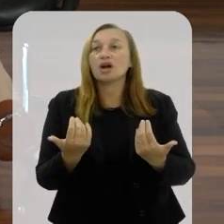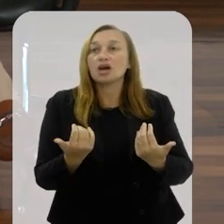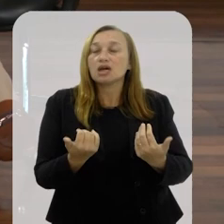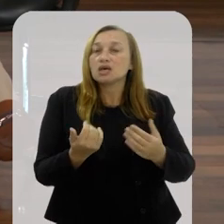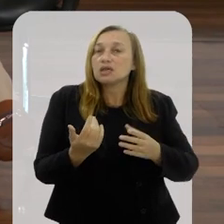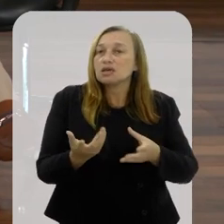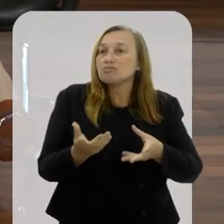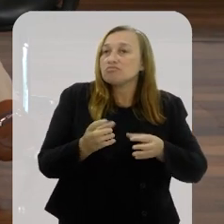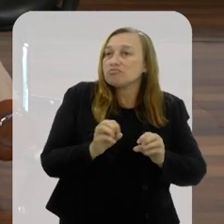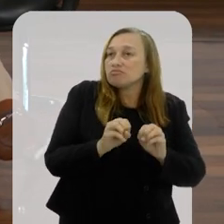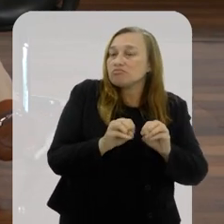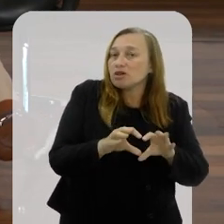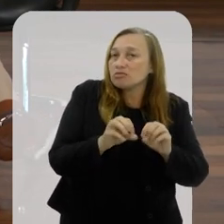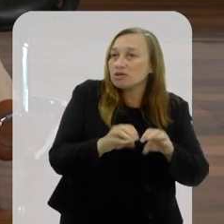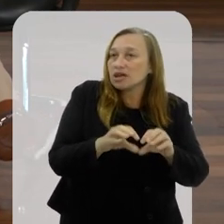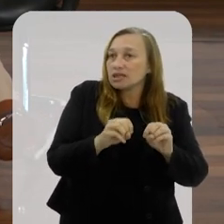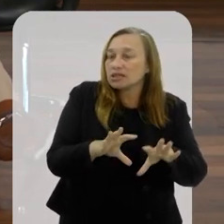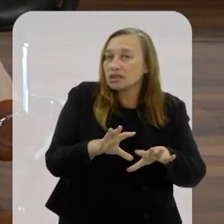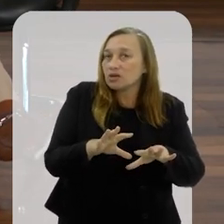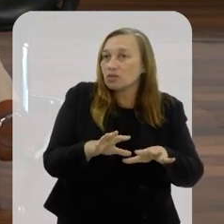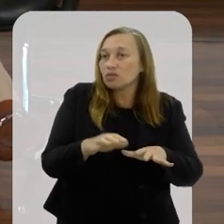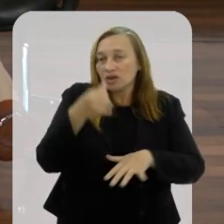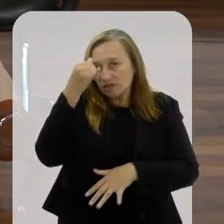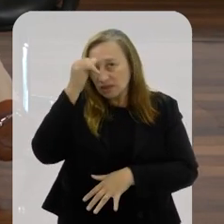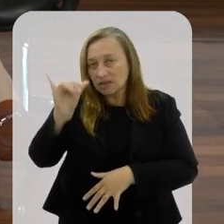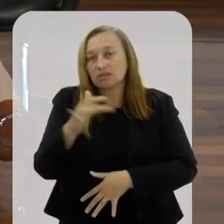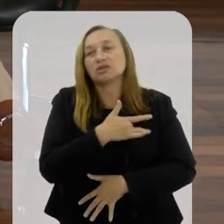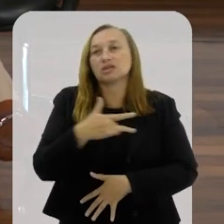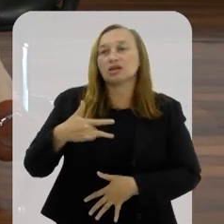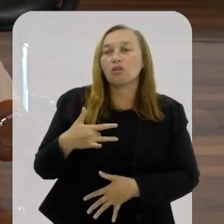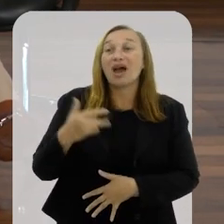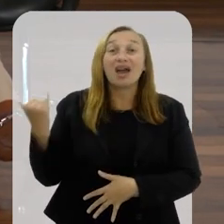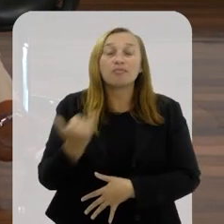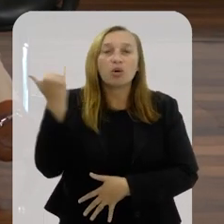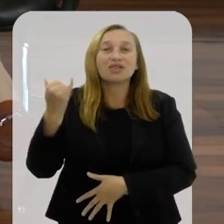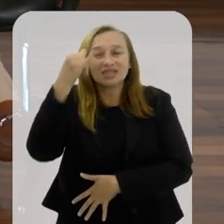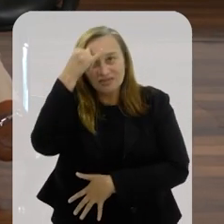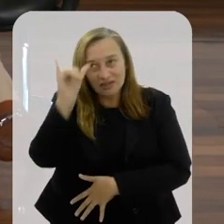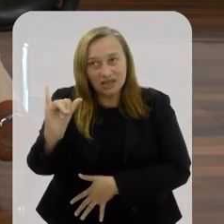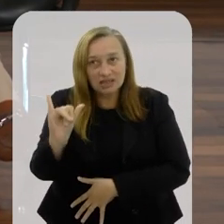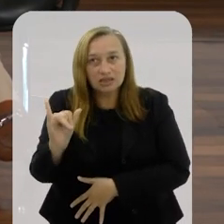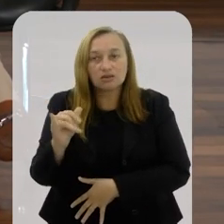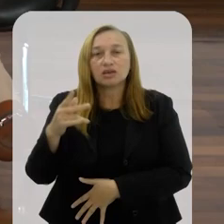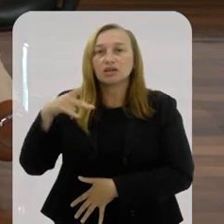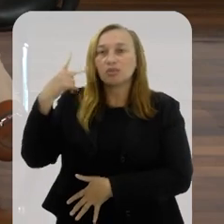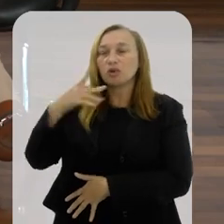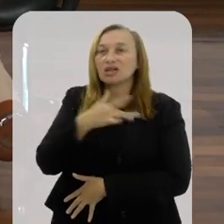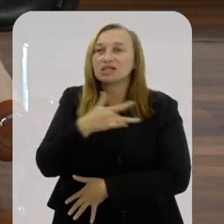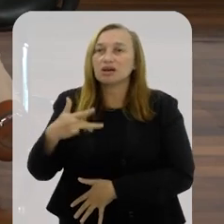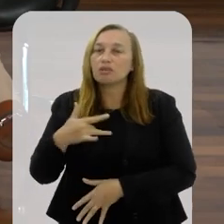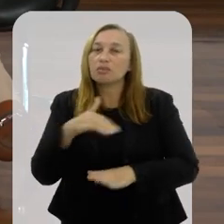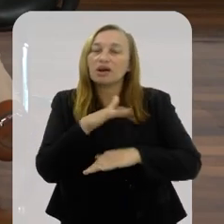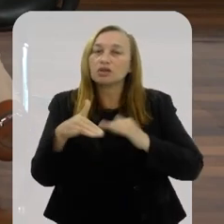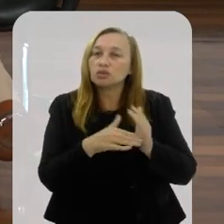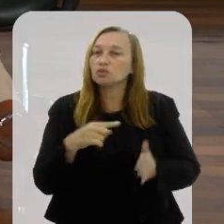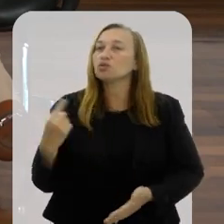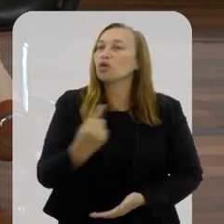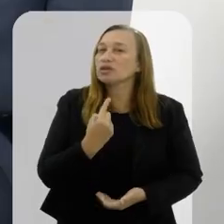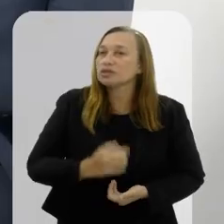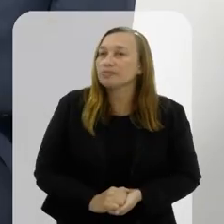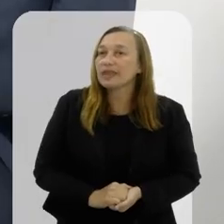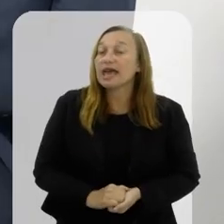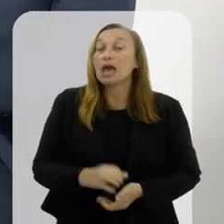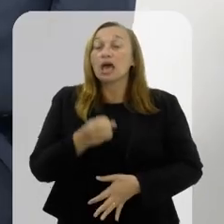educação e prevenção na saúde. Deputada Marta Rocha, a importância da prevenção na política de saúde para todos